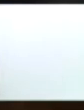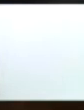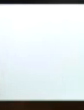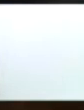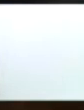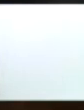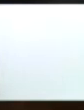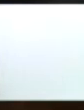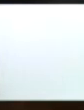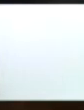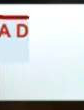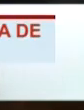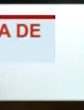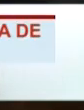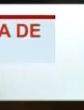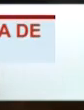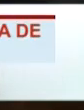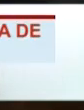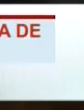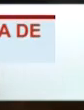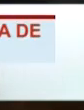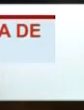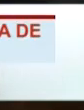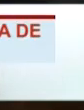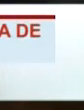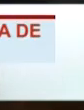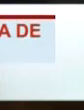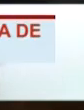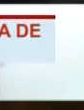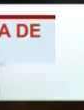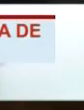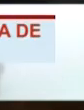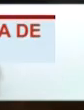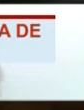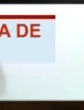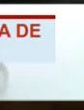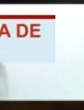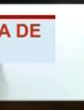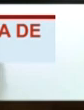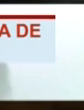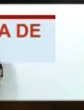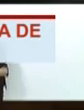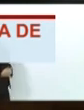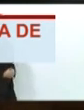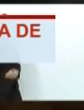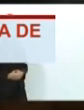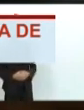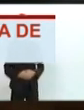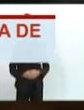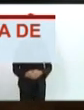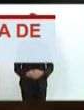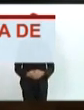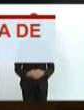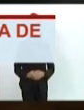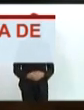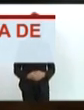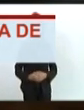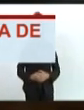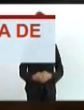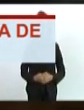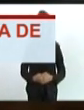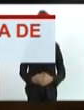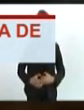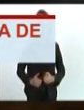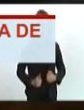o Supremo Tribunal Federal formou maioria de votos ontem quarta-feira dia 15 de Dezembro a favor de manter a decisão